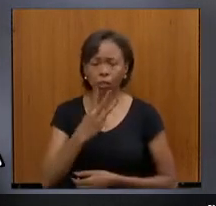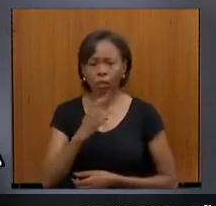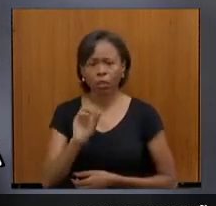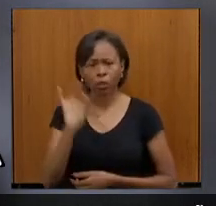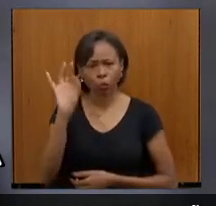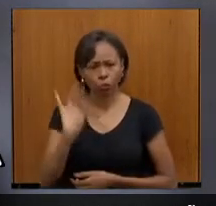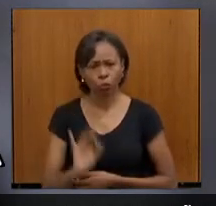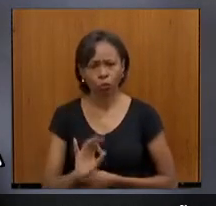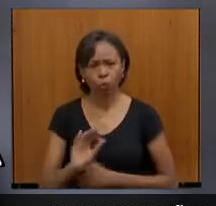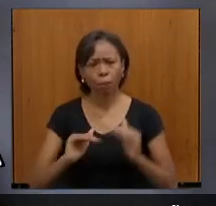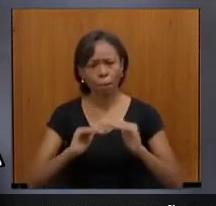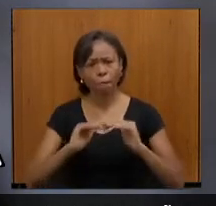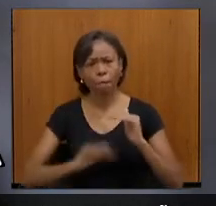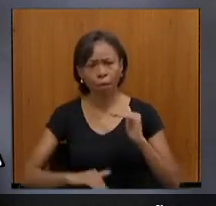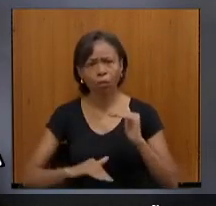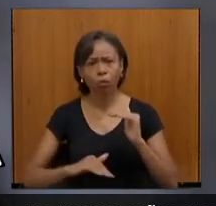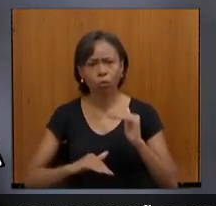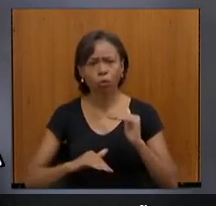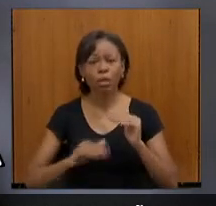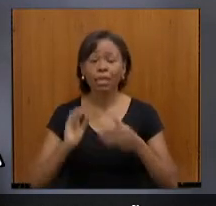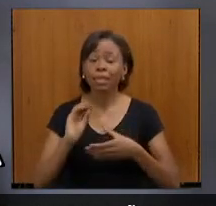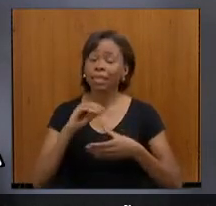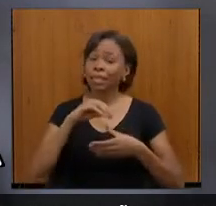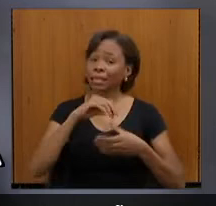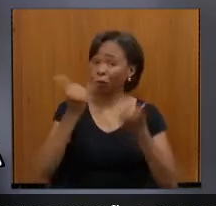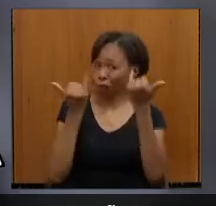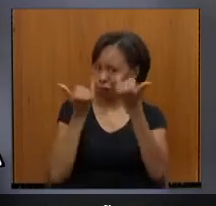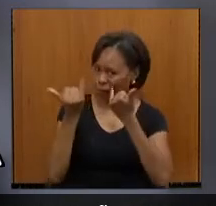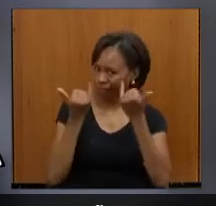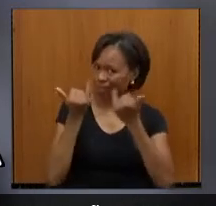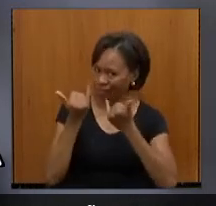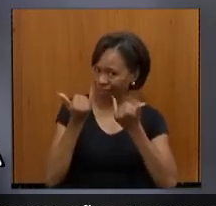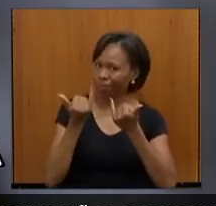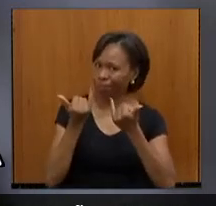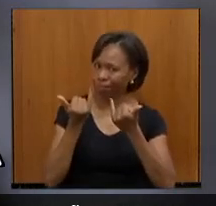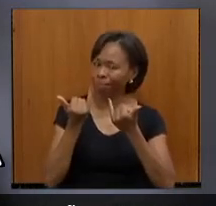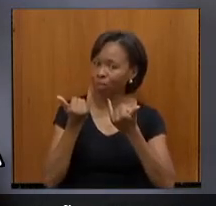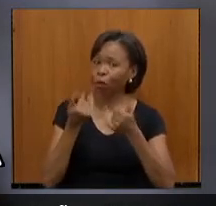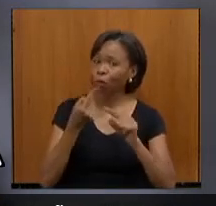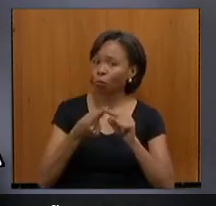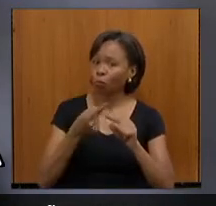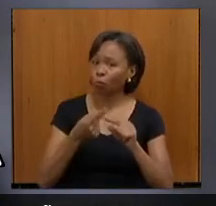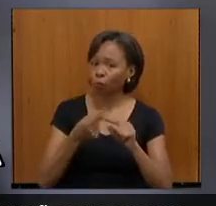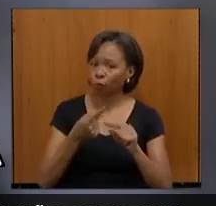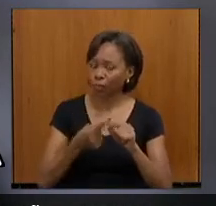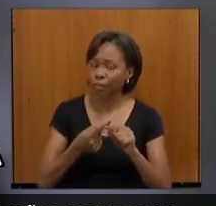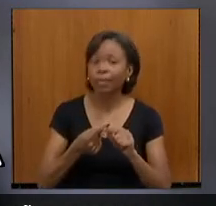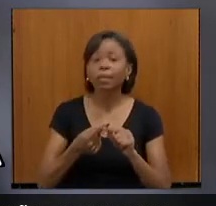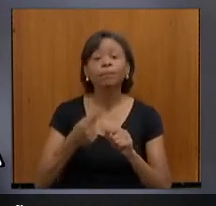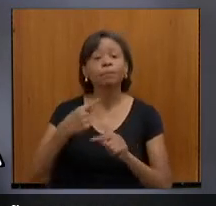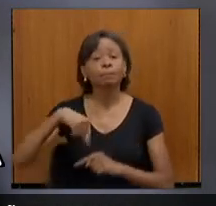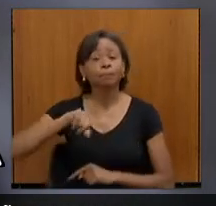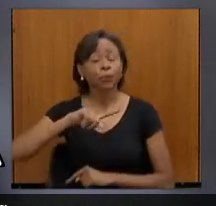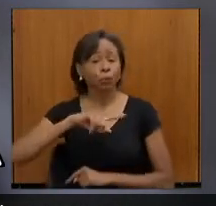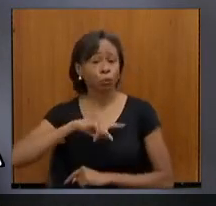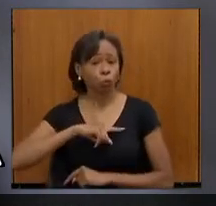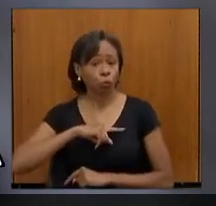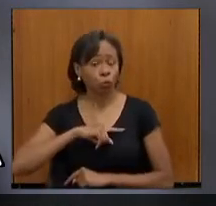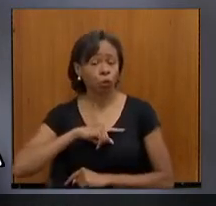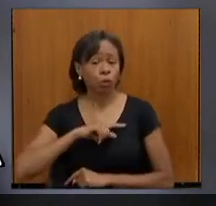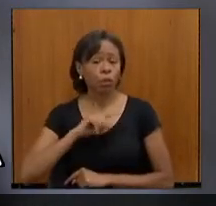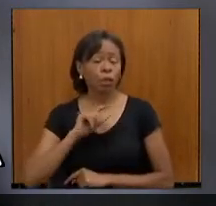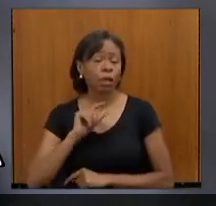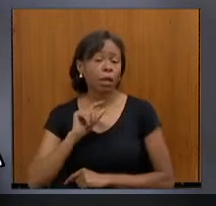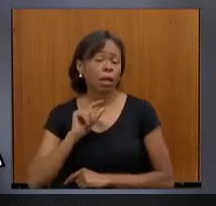que tem registrado na OPS, na OPAS. Por quê? Porque nós tomamos todas e antes